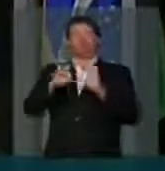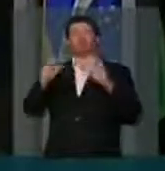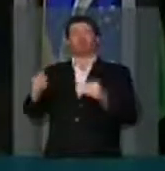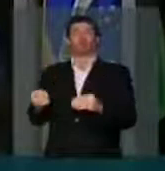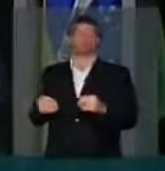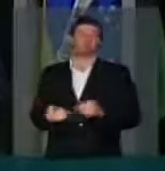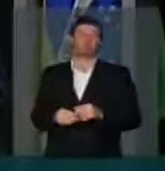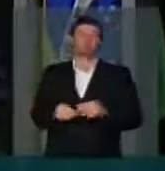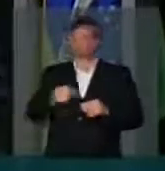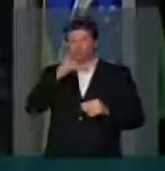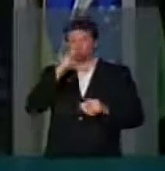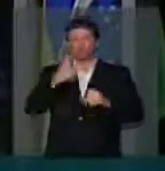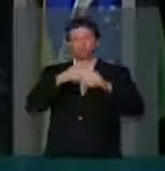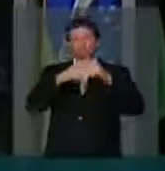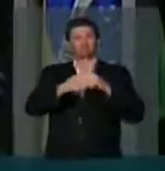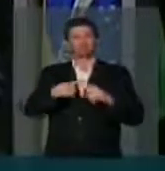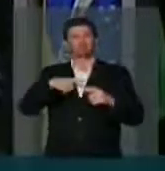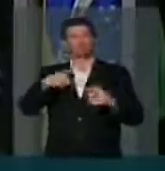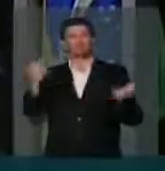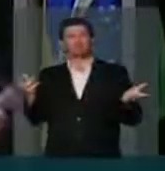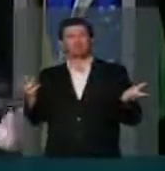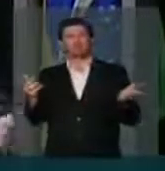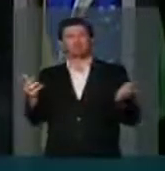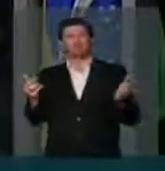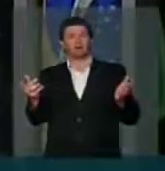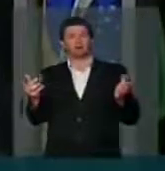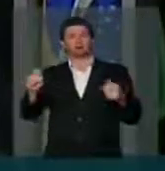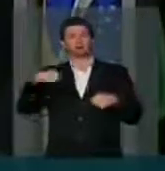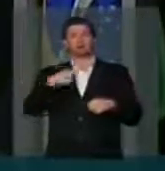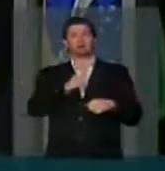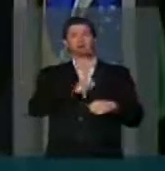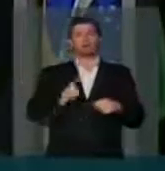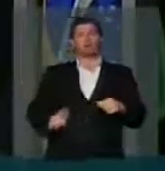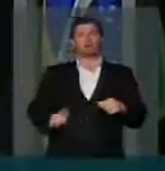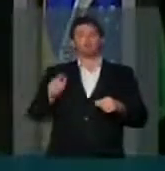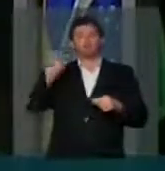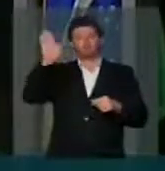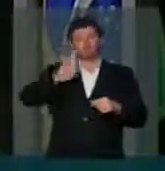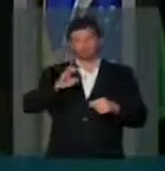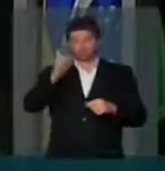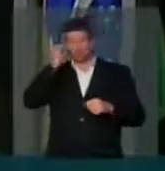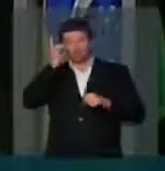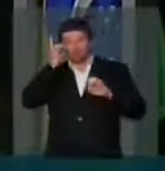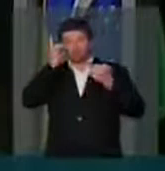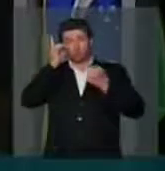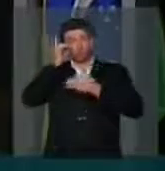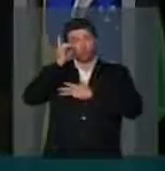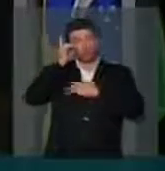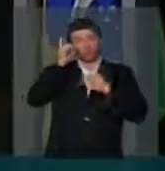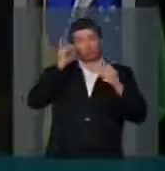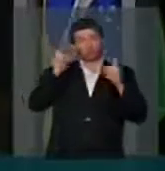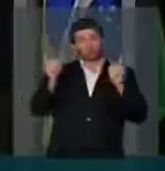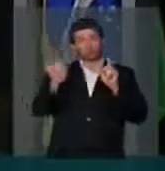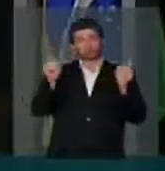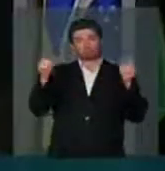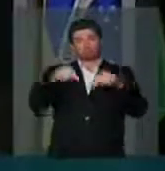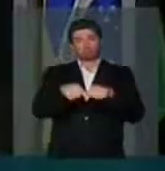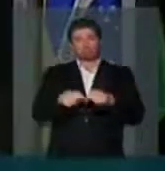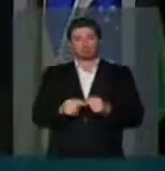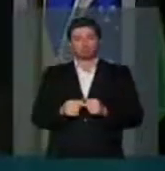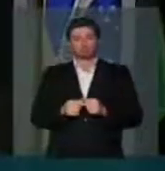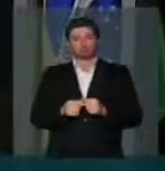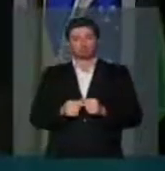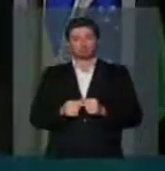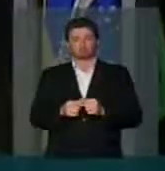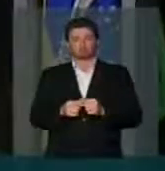até uma competição entre quem está governando esse país, se é a Dilma ou é o Lula. Me permite uma parte,